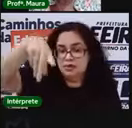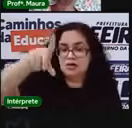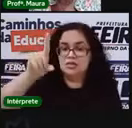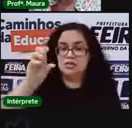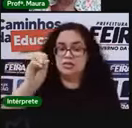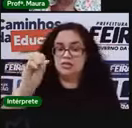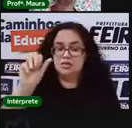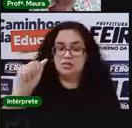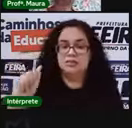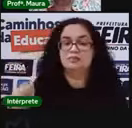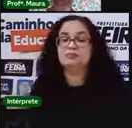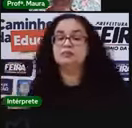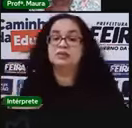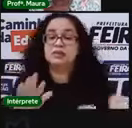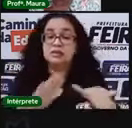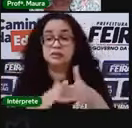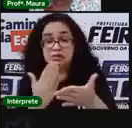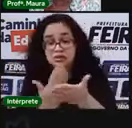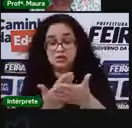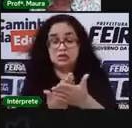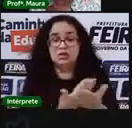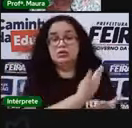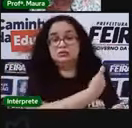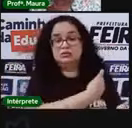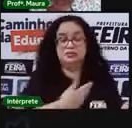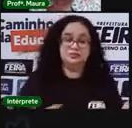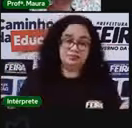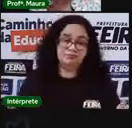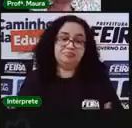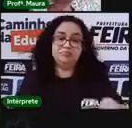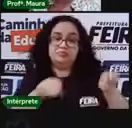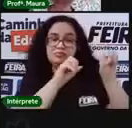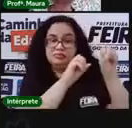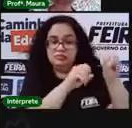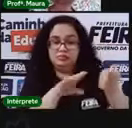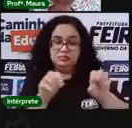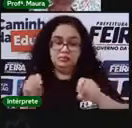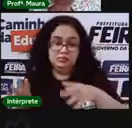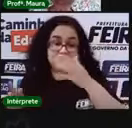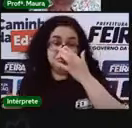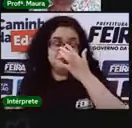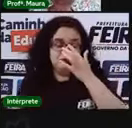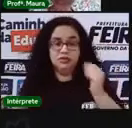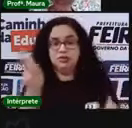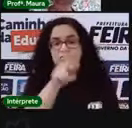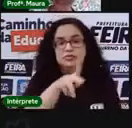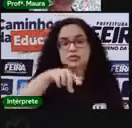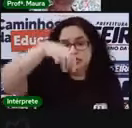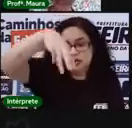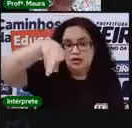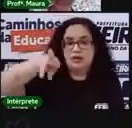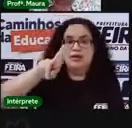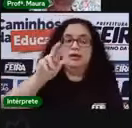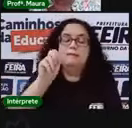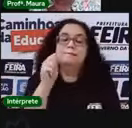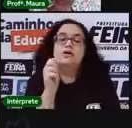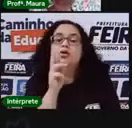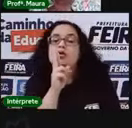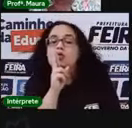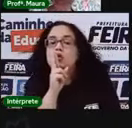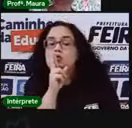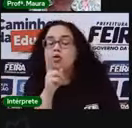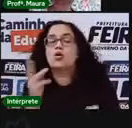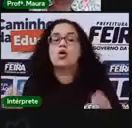nossa rede pública municipal de educação. Então, professora Maura, responda. Como